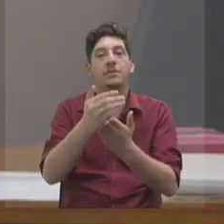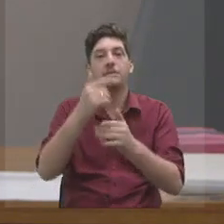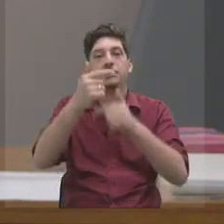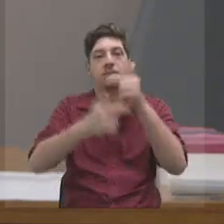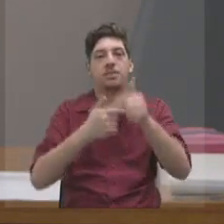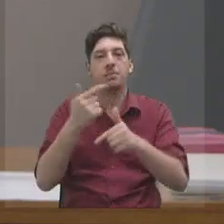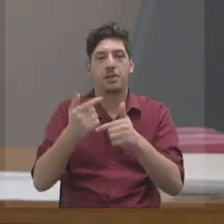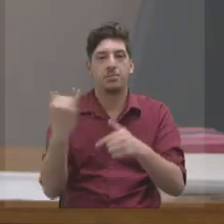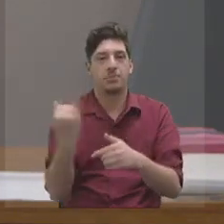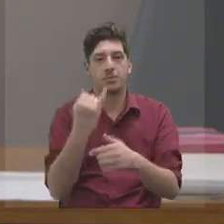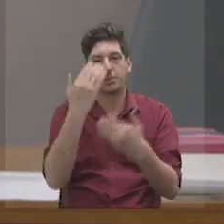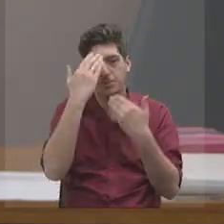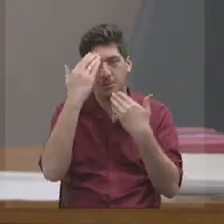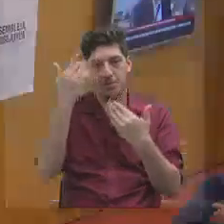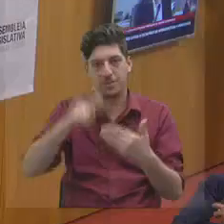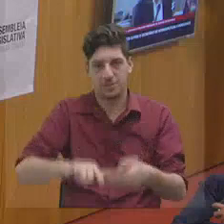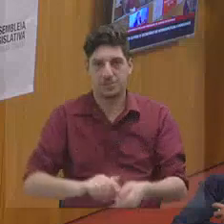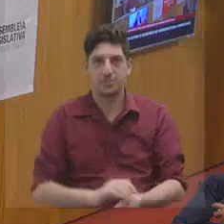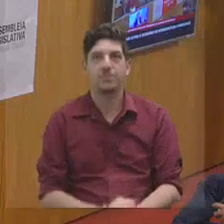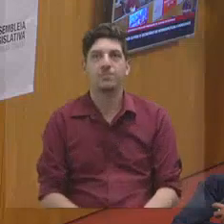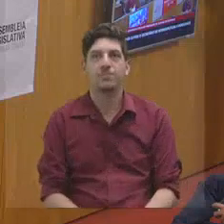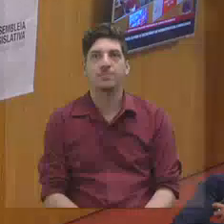mais uma vez